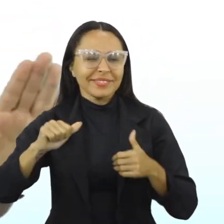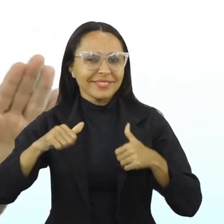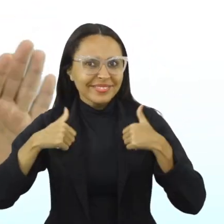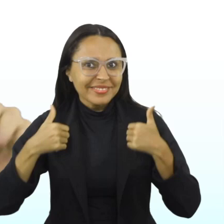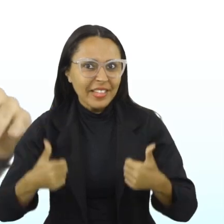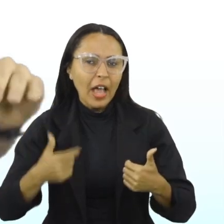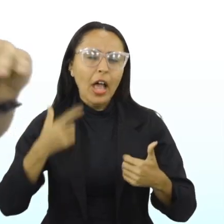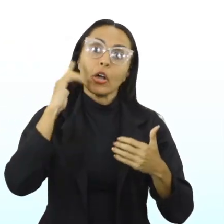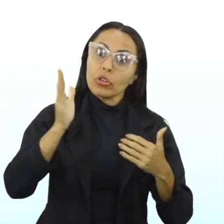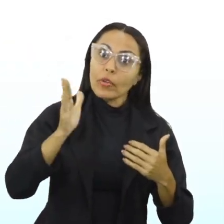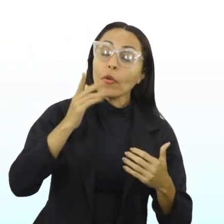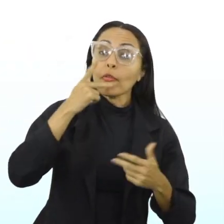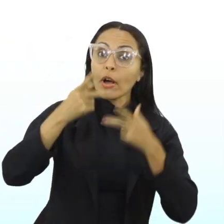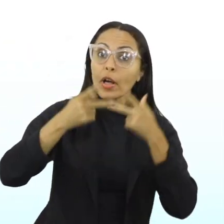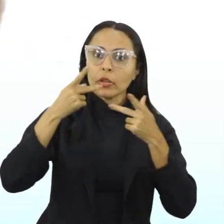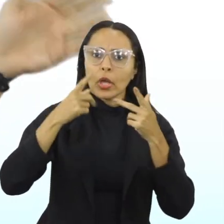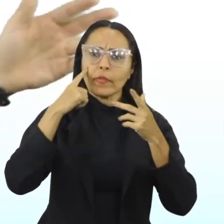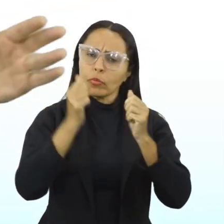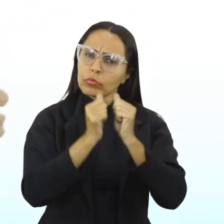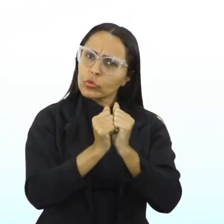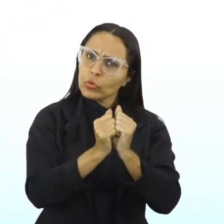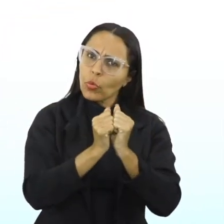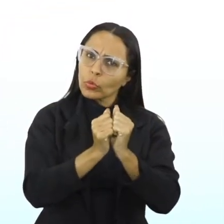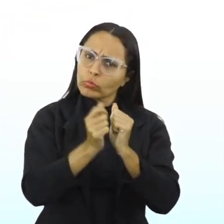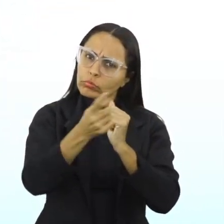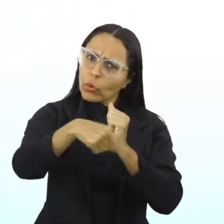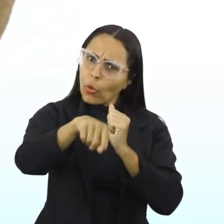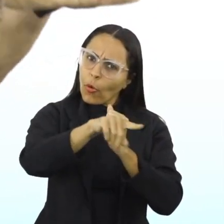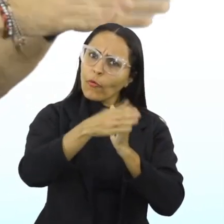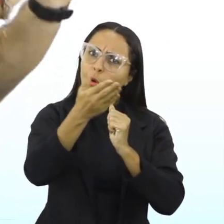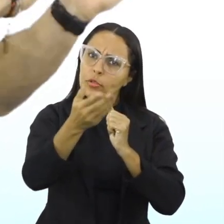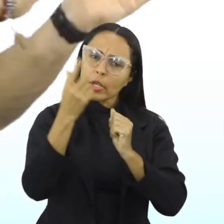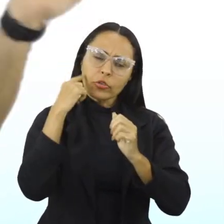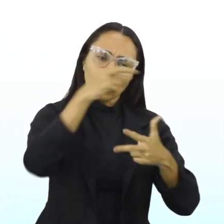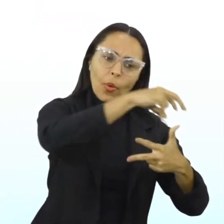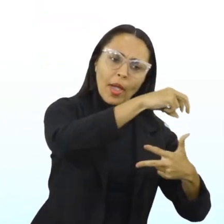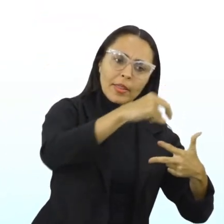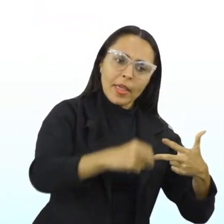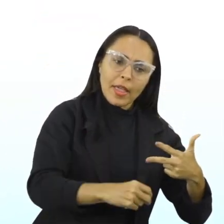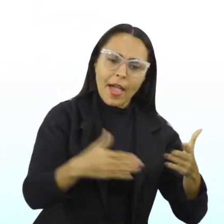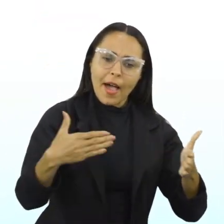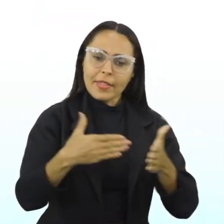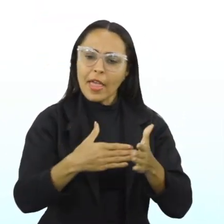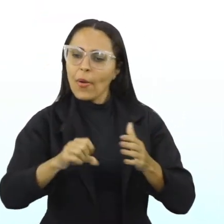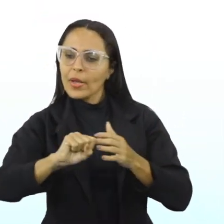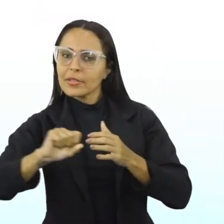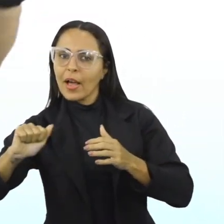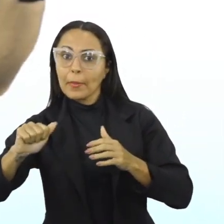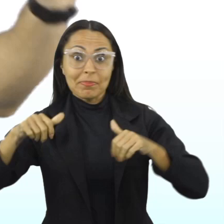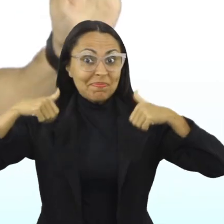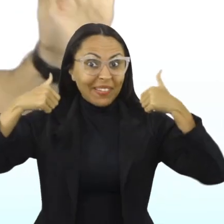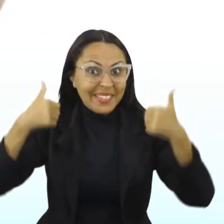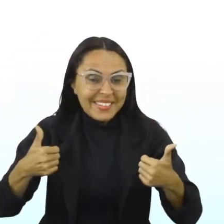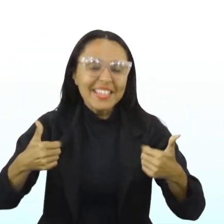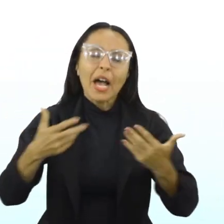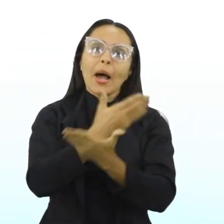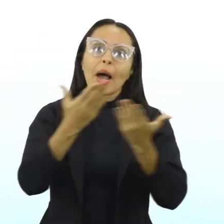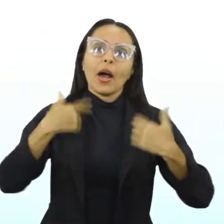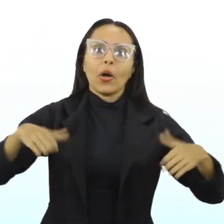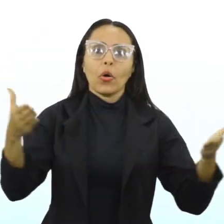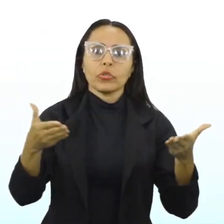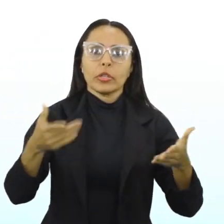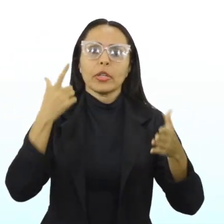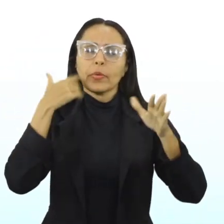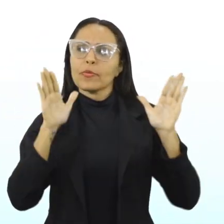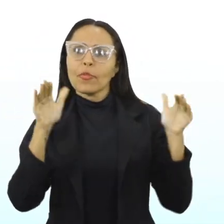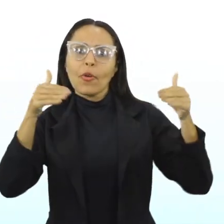vou adiantando, tá? A gente vai junto com vocês do Enem até o SSA, beleza? Mas agora dando